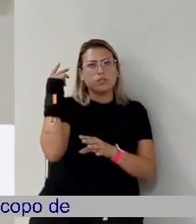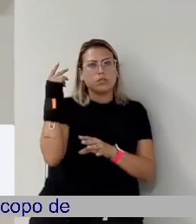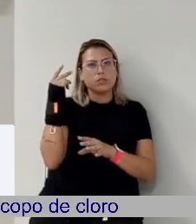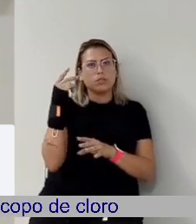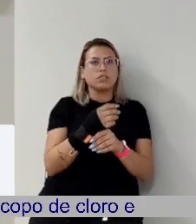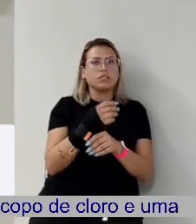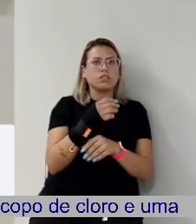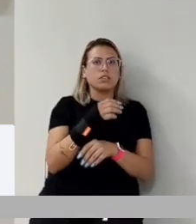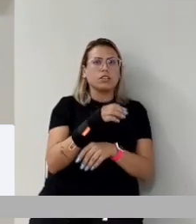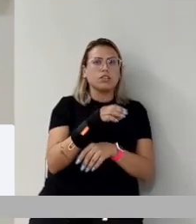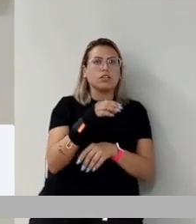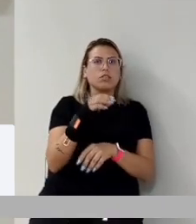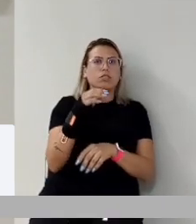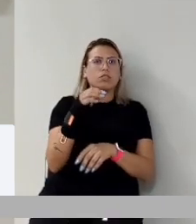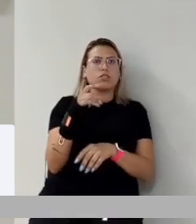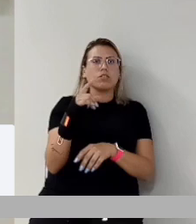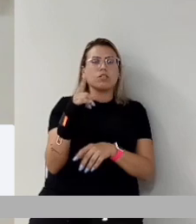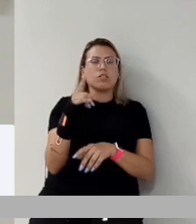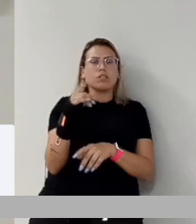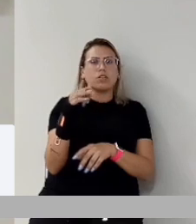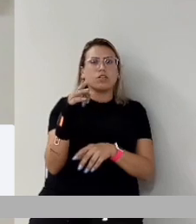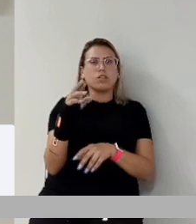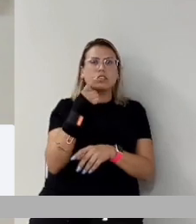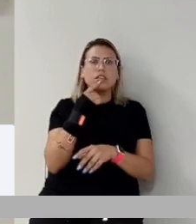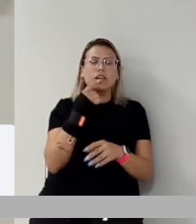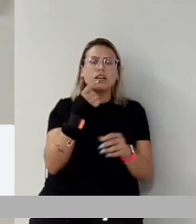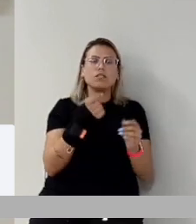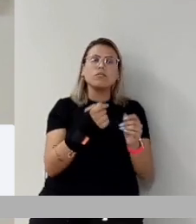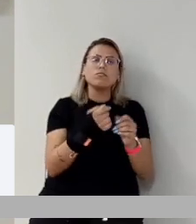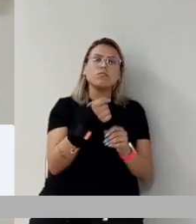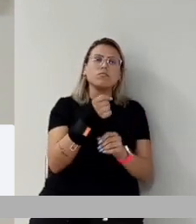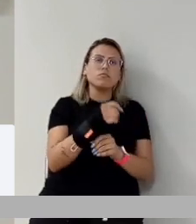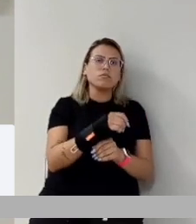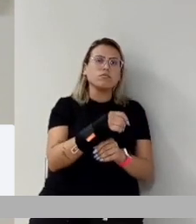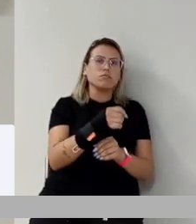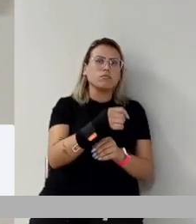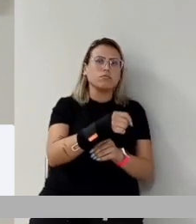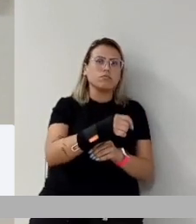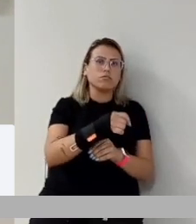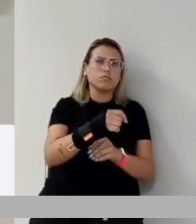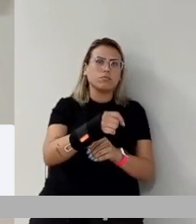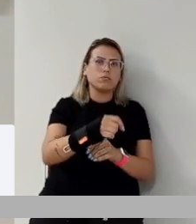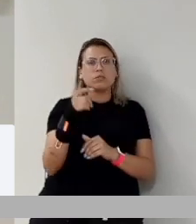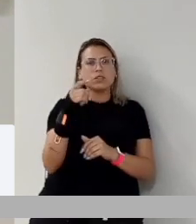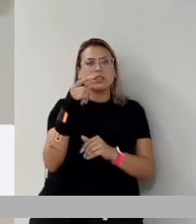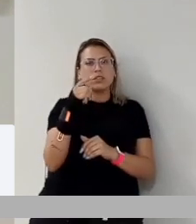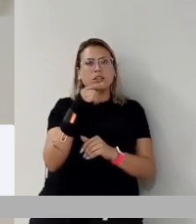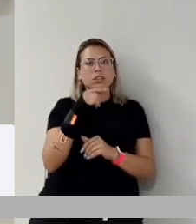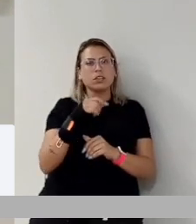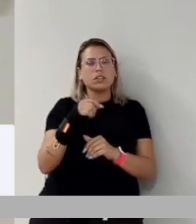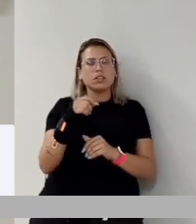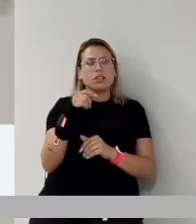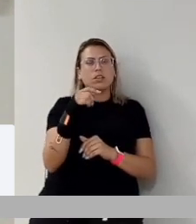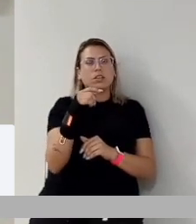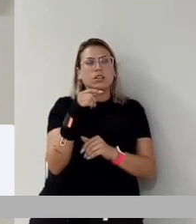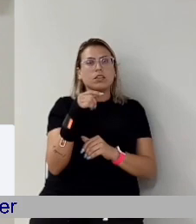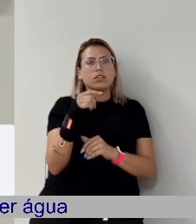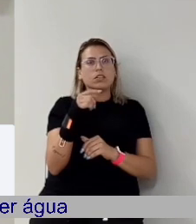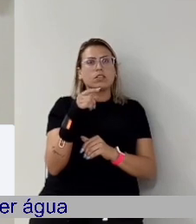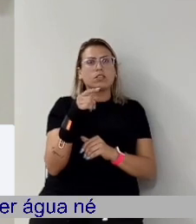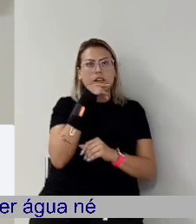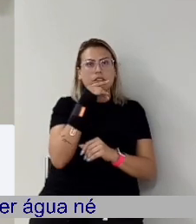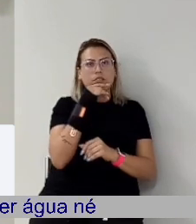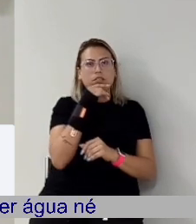e uma colher de sal né na nas nas eh nos ralos né nos ralos Onde tiver água